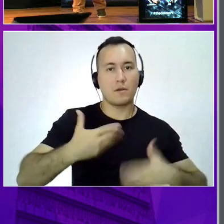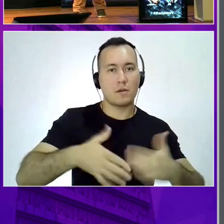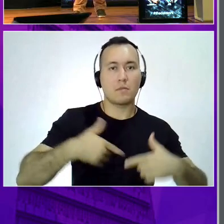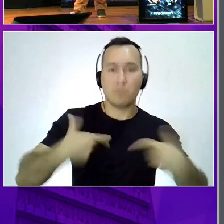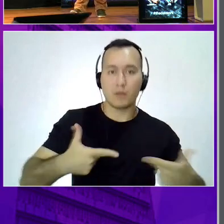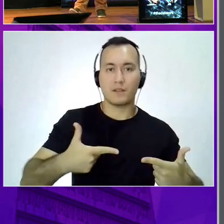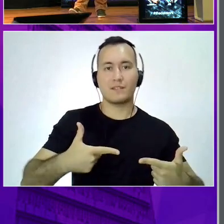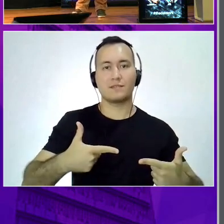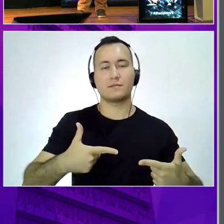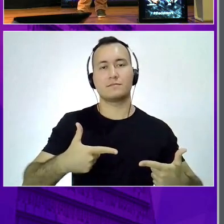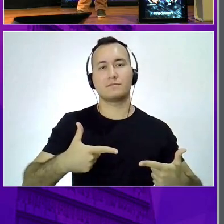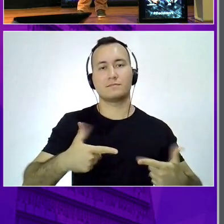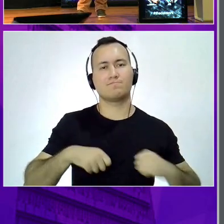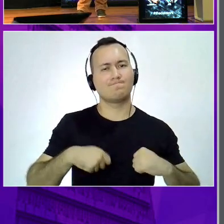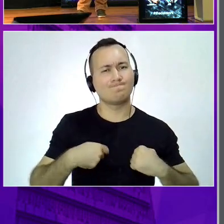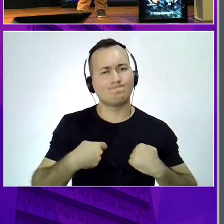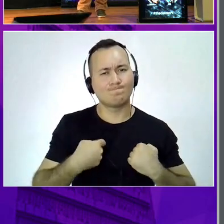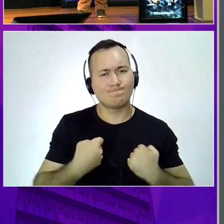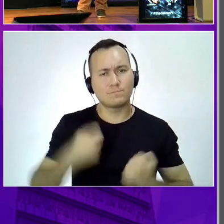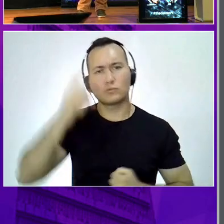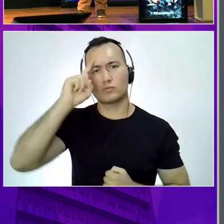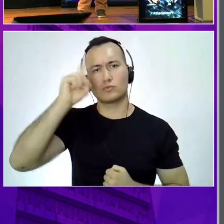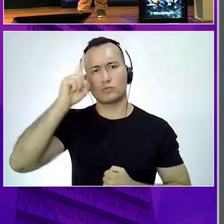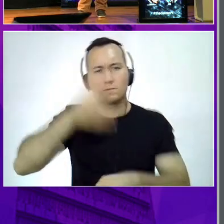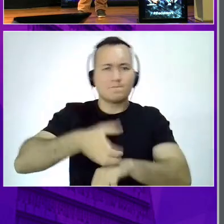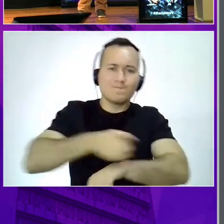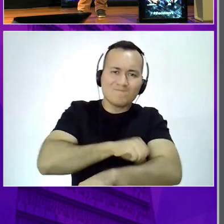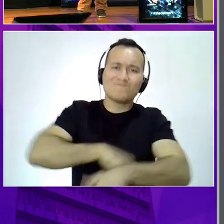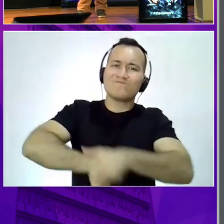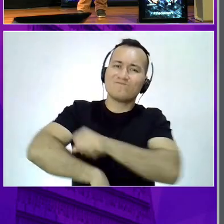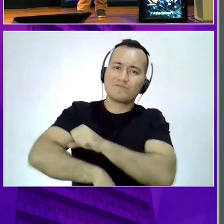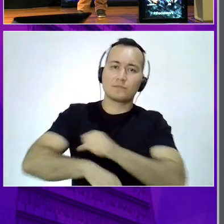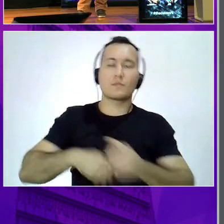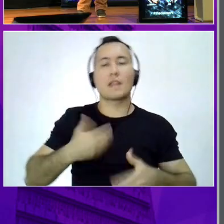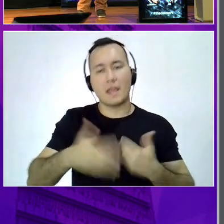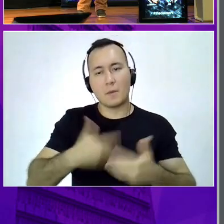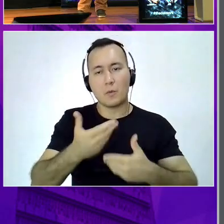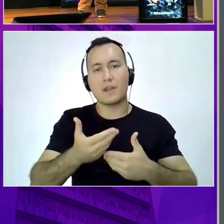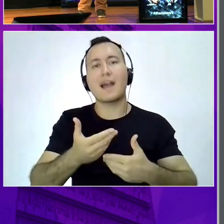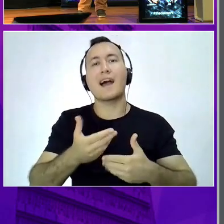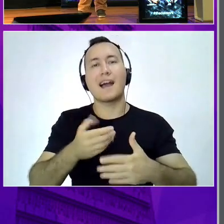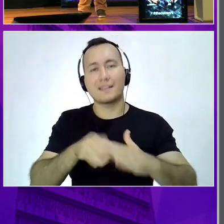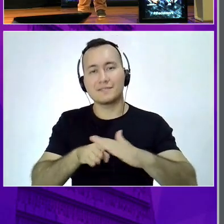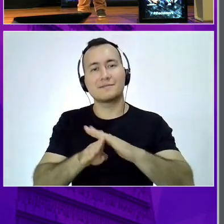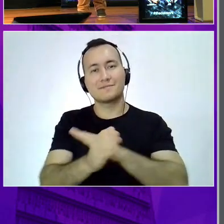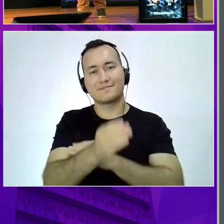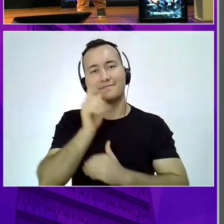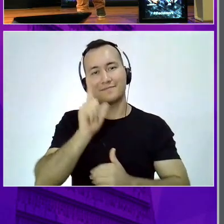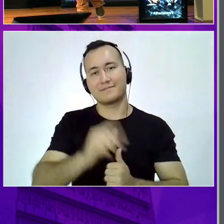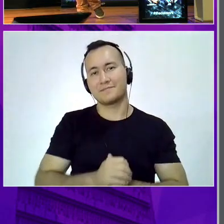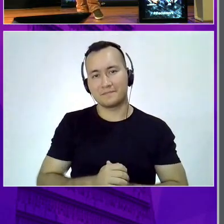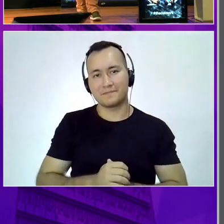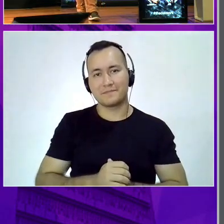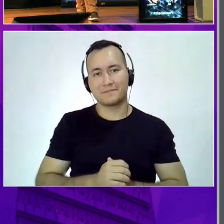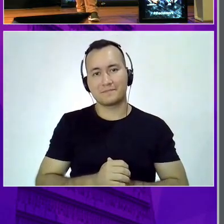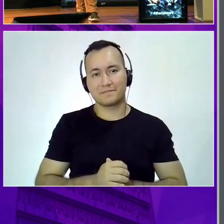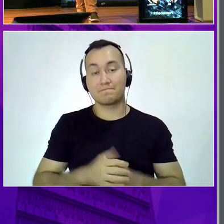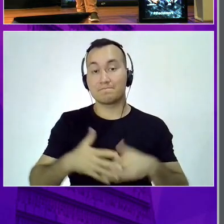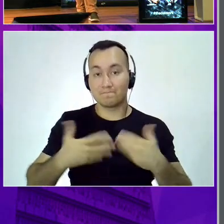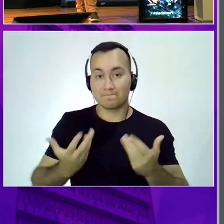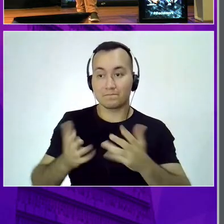justamente fazer esse movimento. Então não espere, né? Eu queria também provocar aqui para que você nunca espere chegar numa empresa